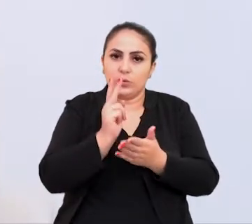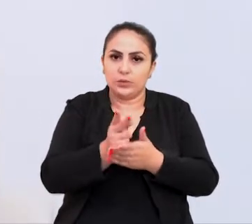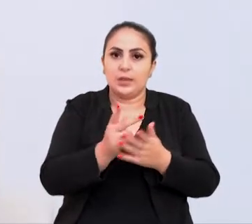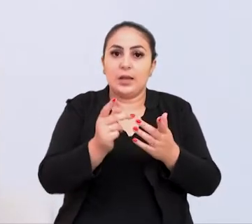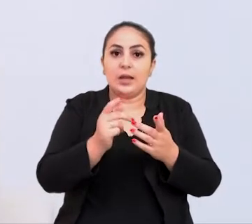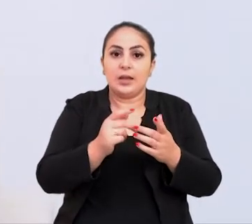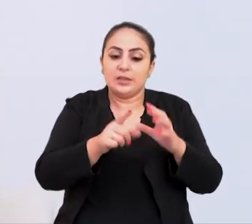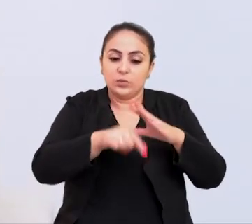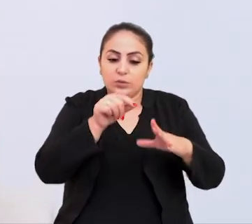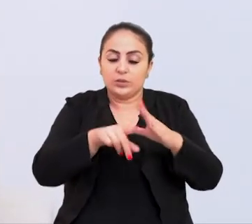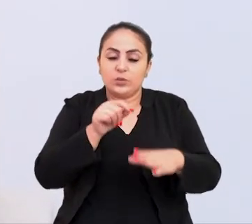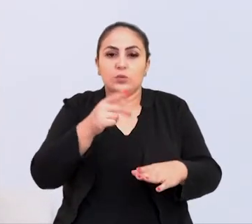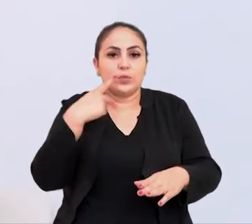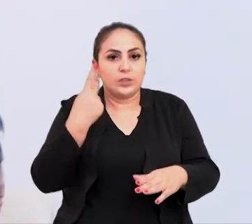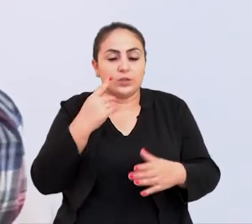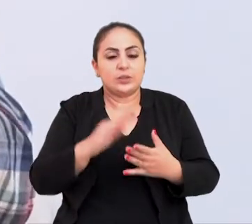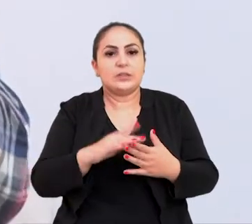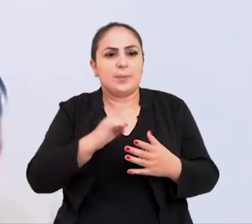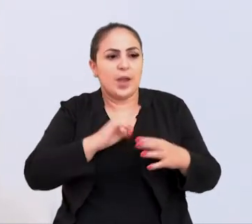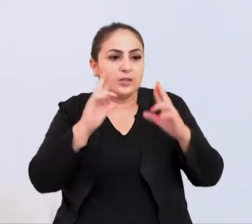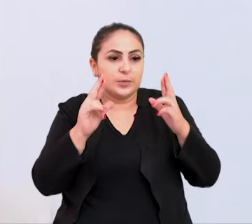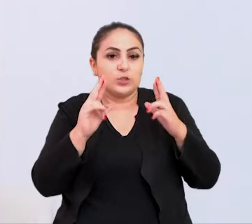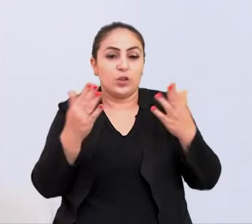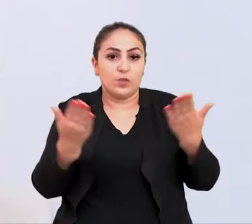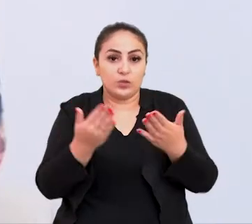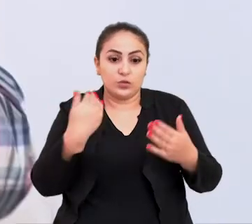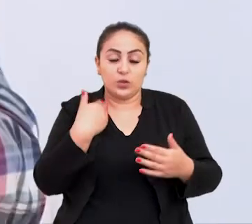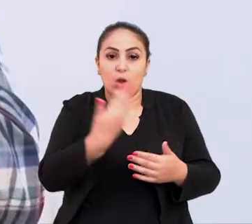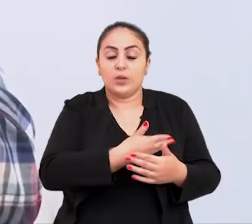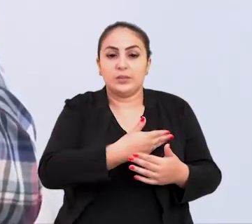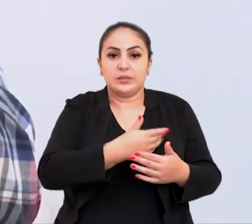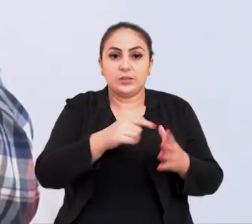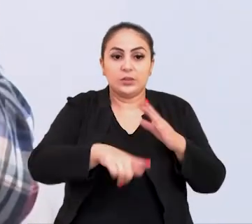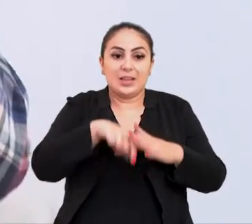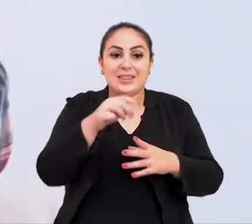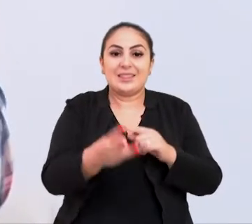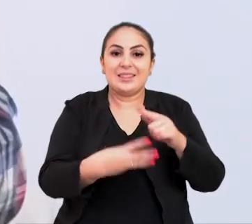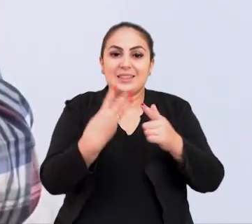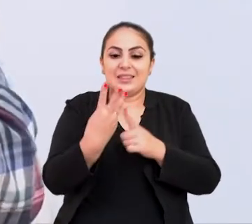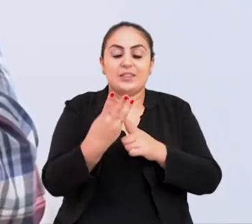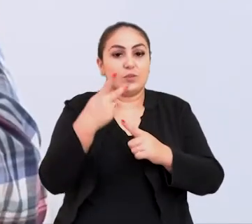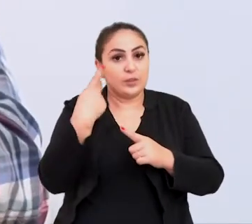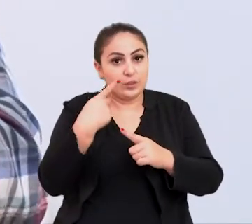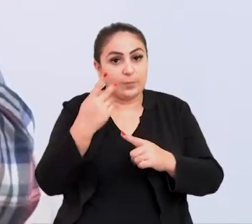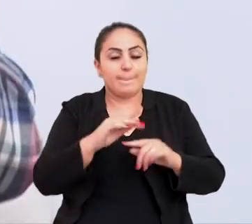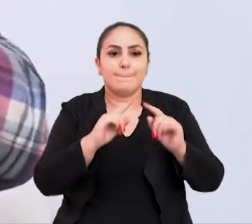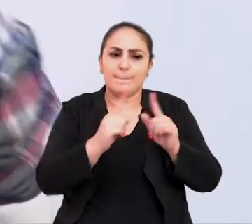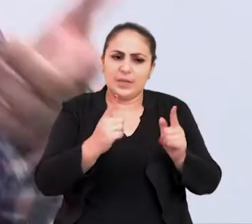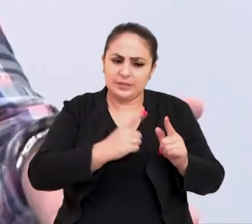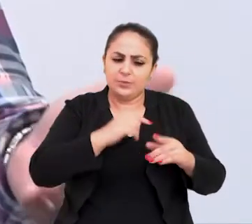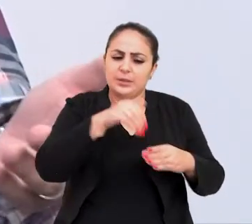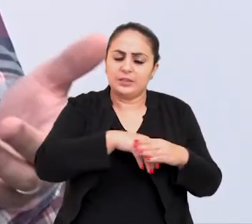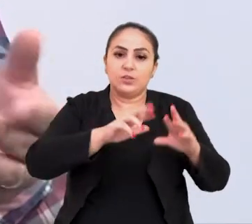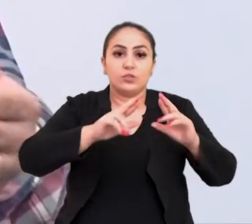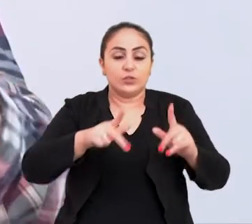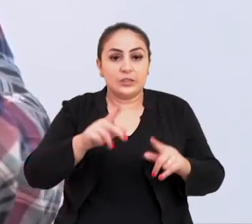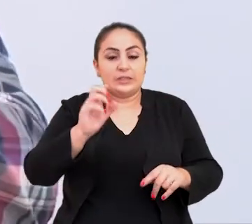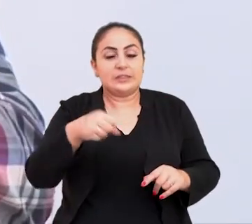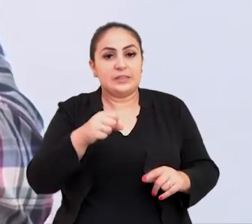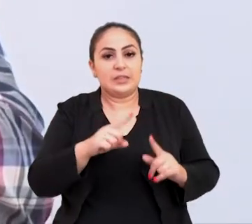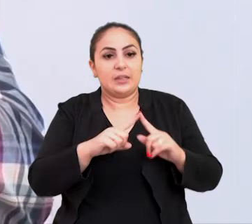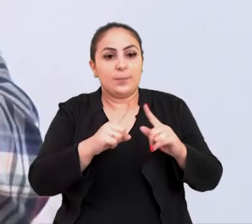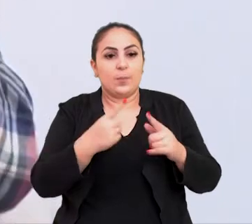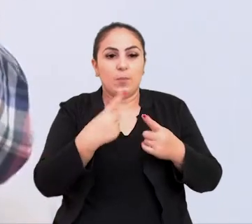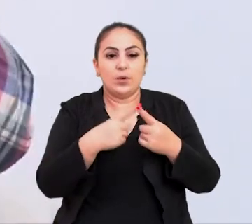dar condições de eleger os vereadores. A expectativa nossa é que elegessem 3 vereadores, mas foi uma eleição diferente,